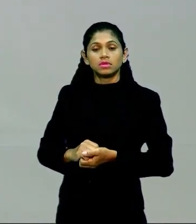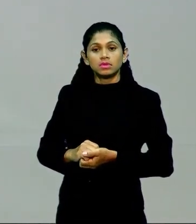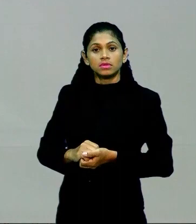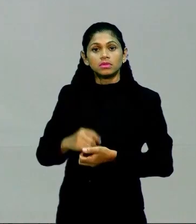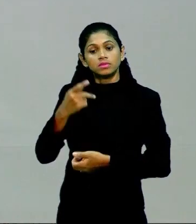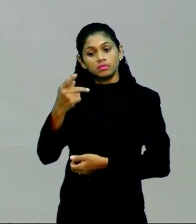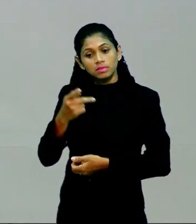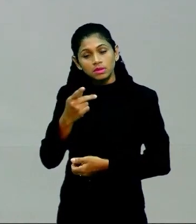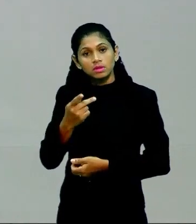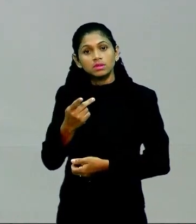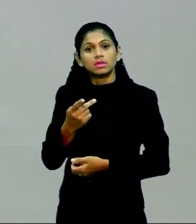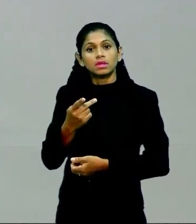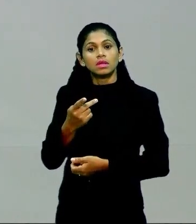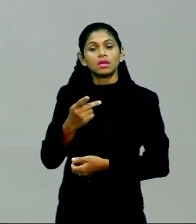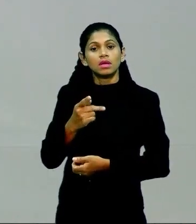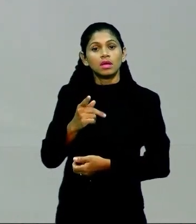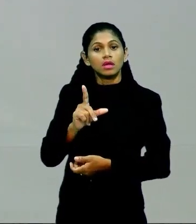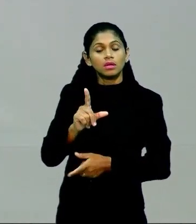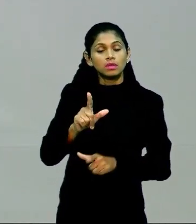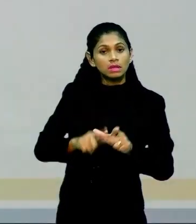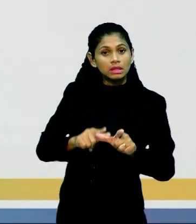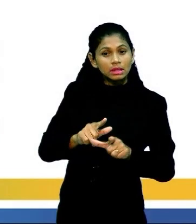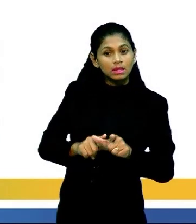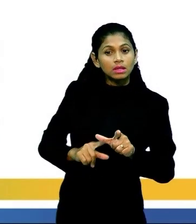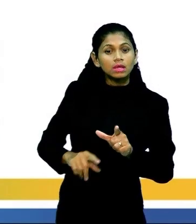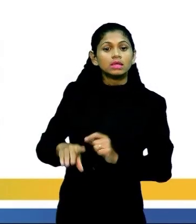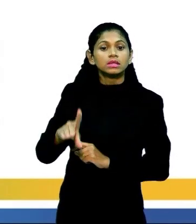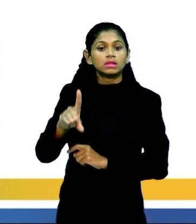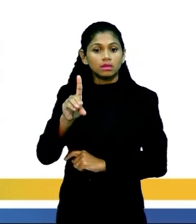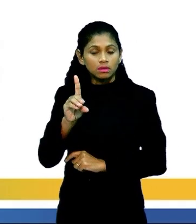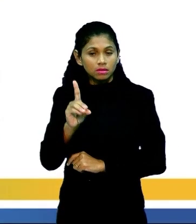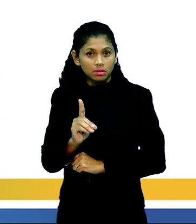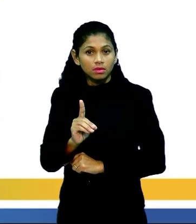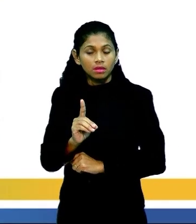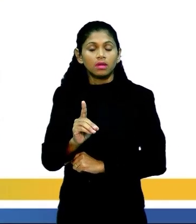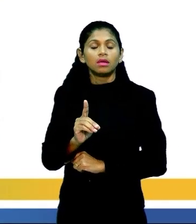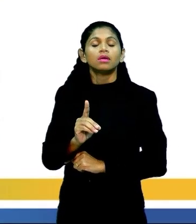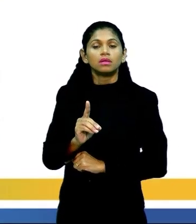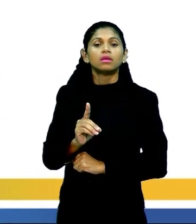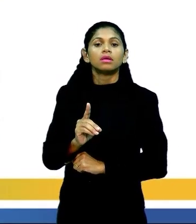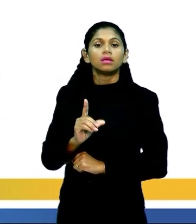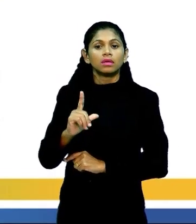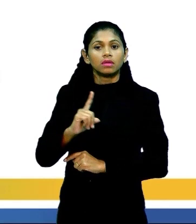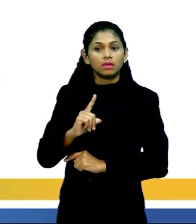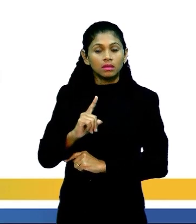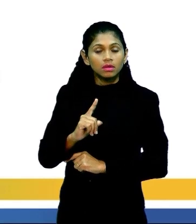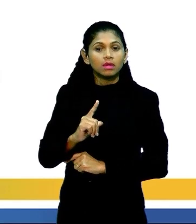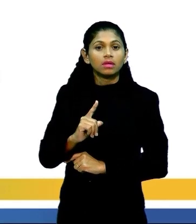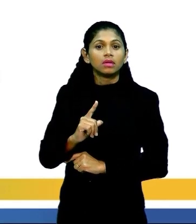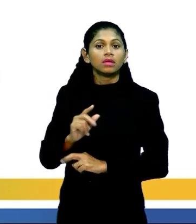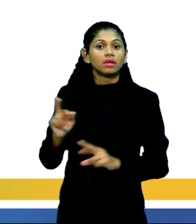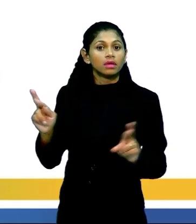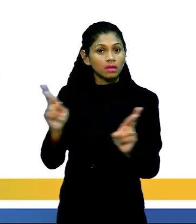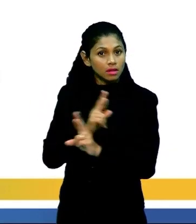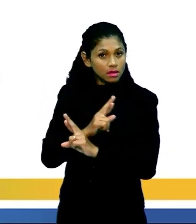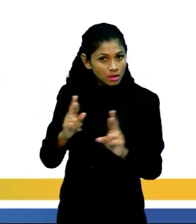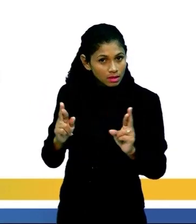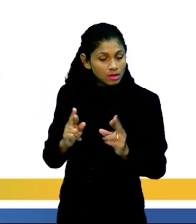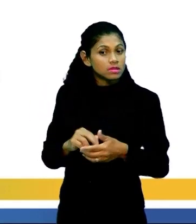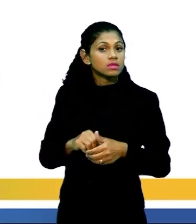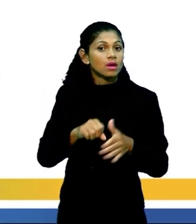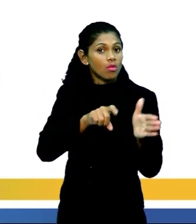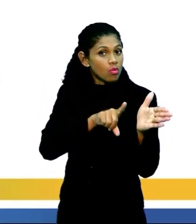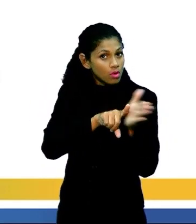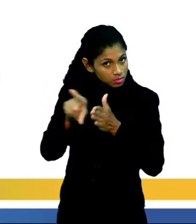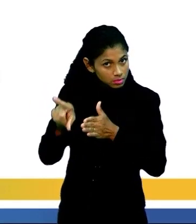na questão, elas são responsáveis por isso. Então, você pode fazer uma associação aí com a letra D. Vamos ver se a letra